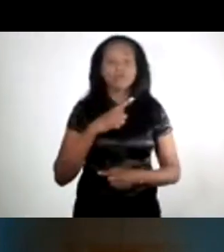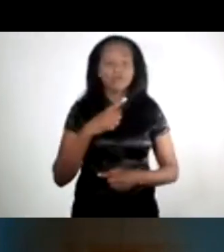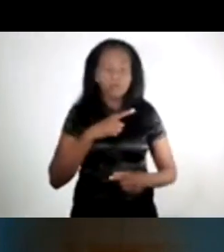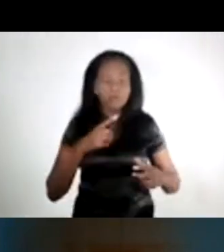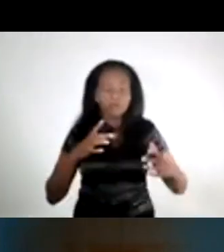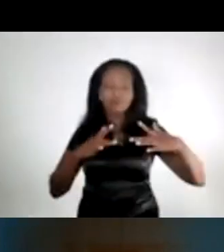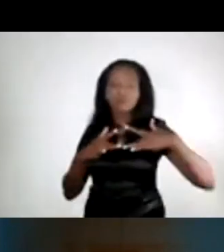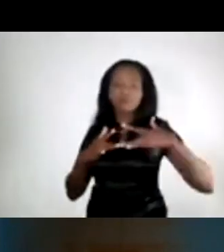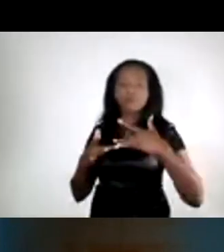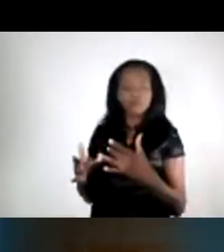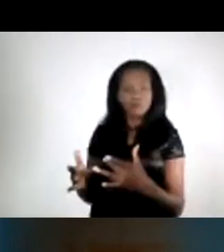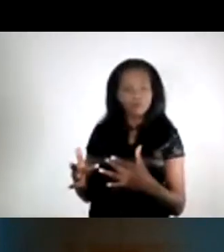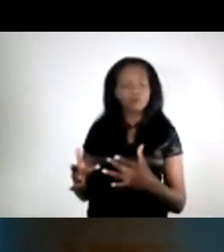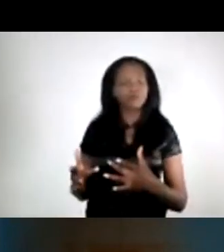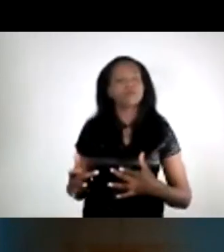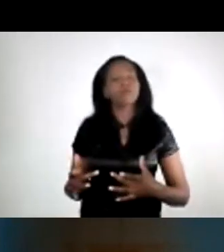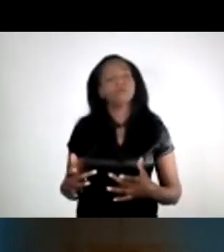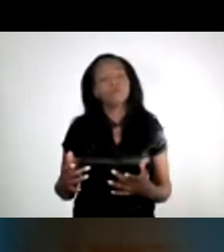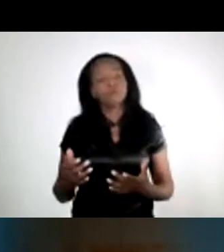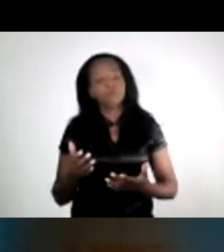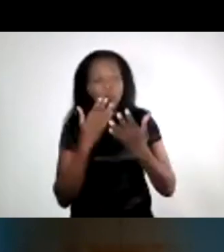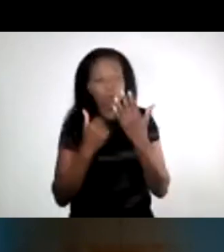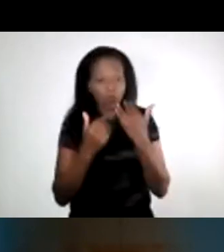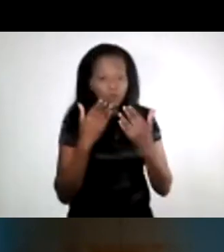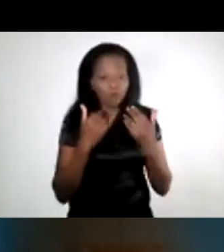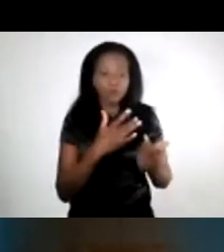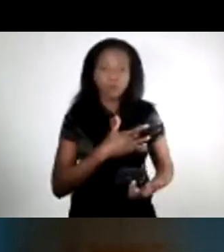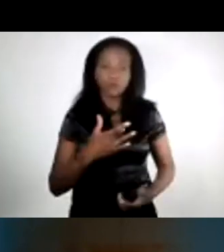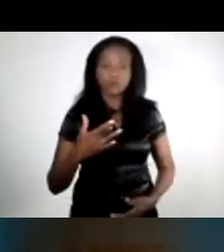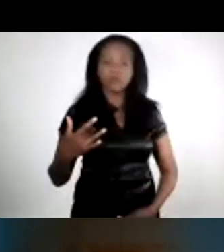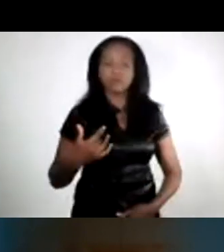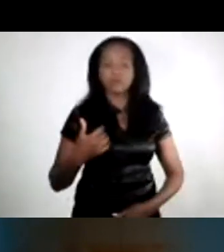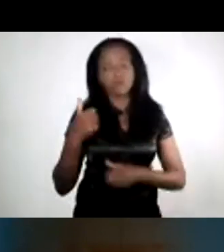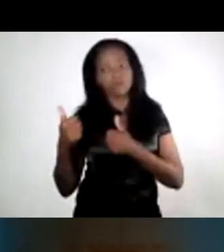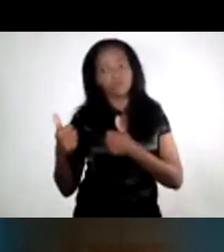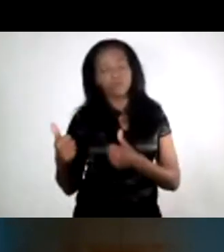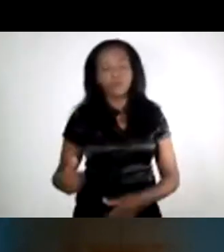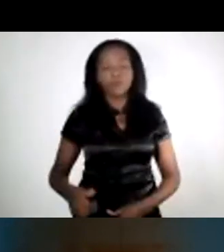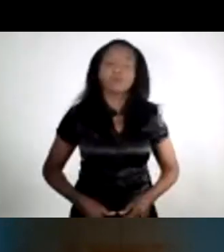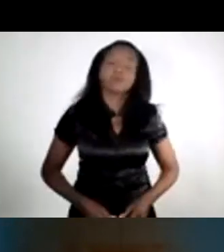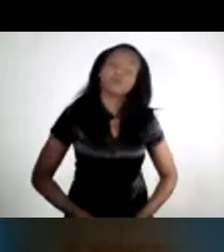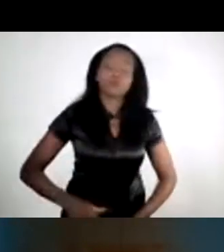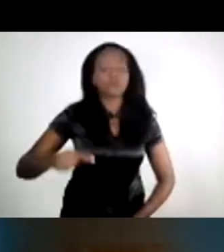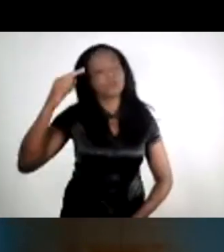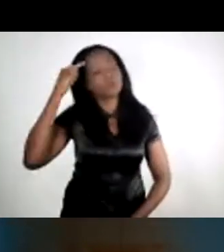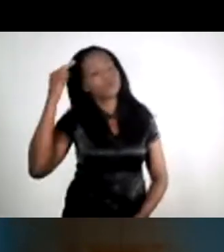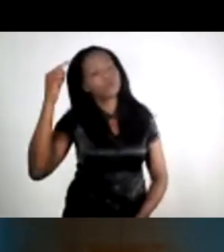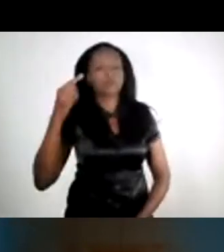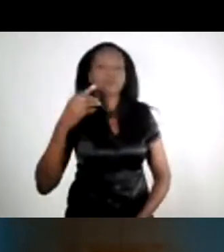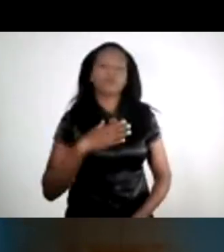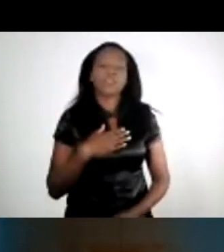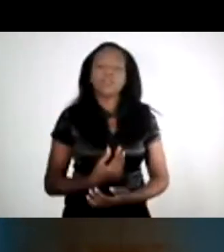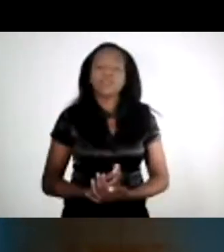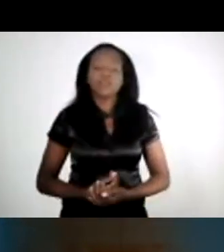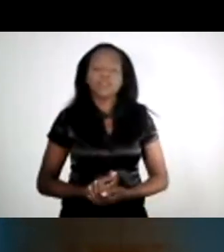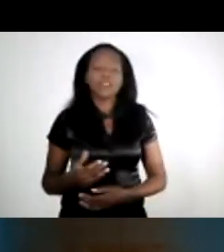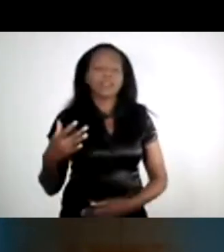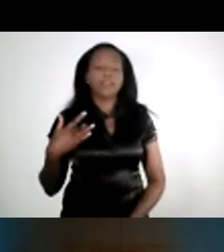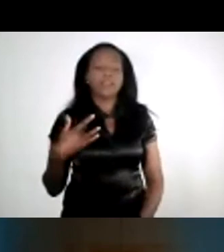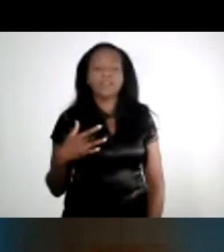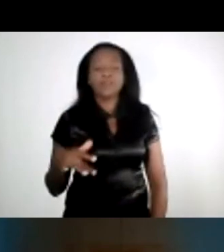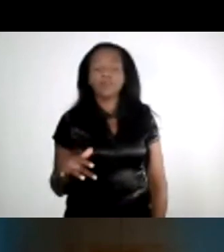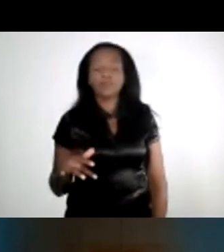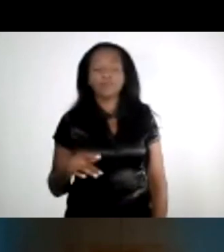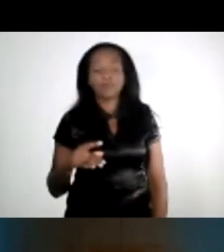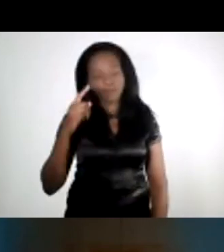solidarizar e uma alimentação saudável, né? Então, eu penso que é um pouco isso, para pensar em quem chega,